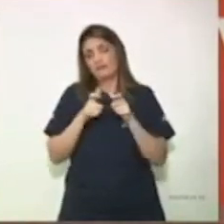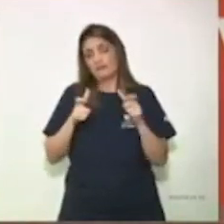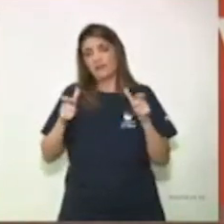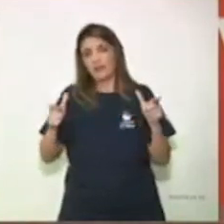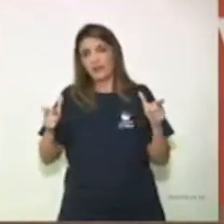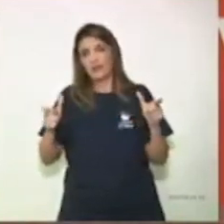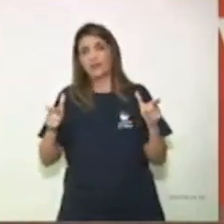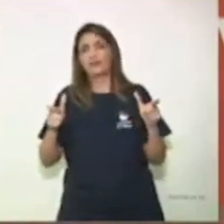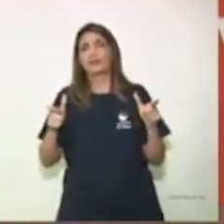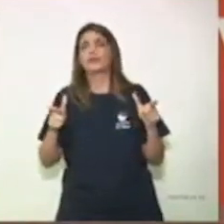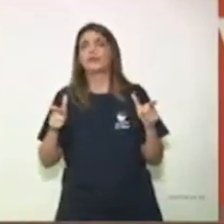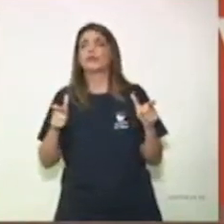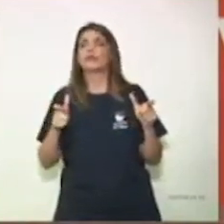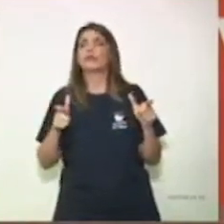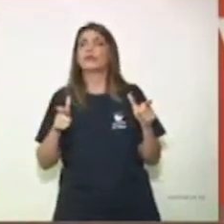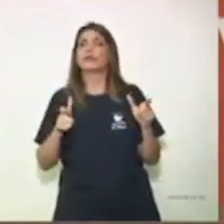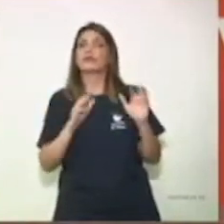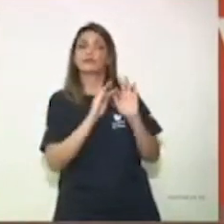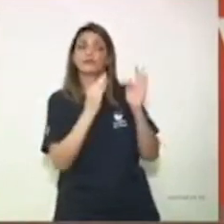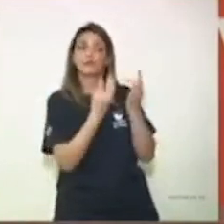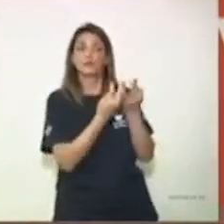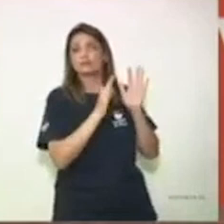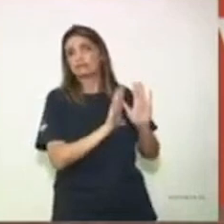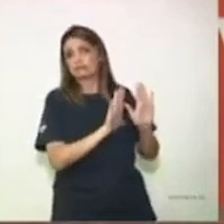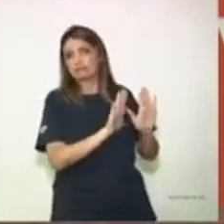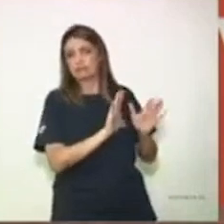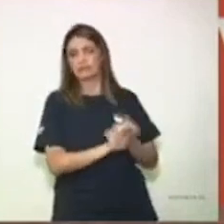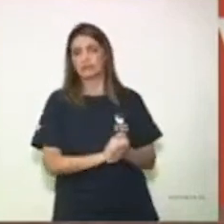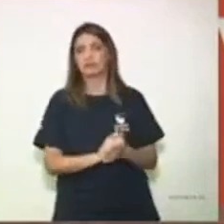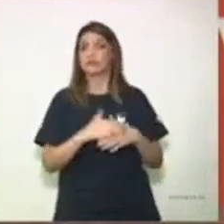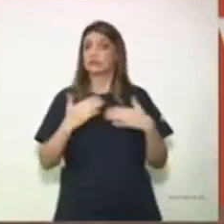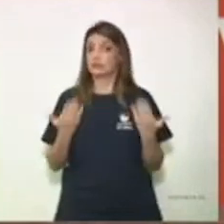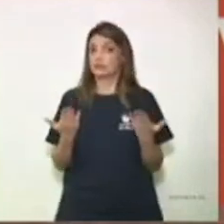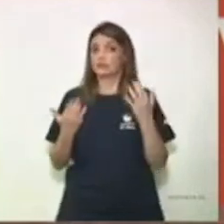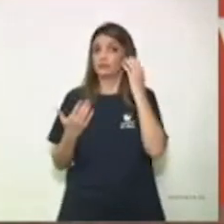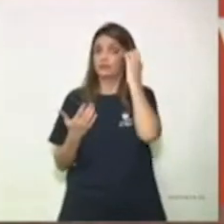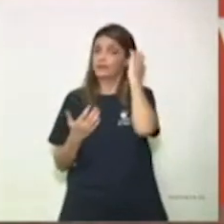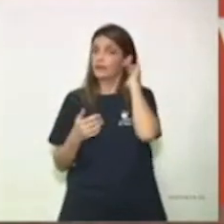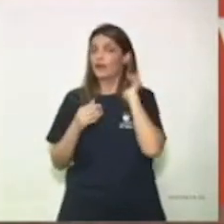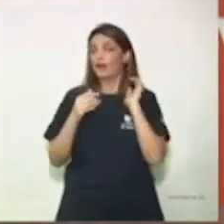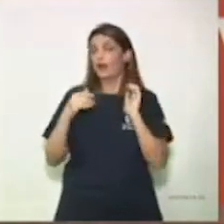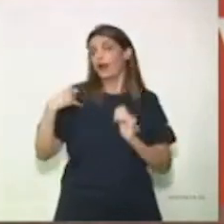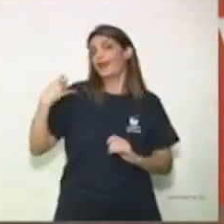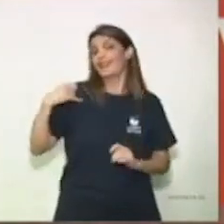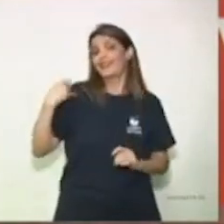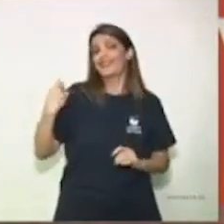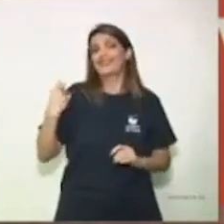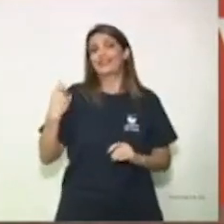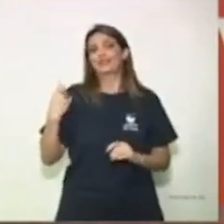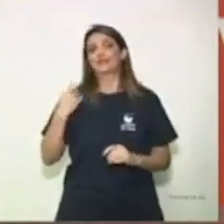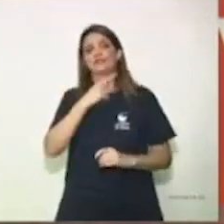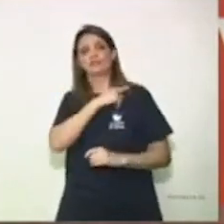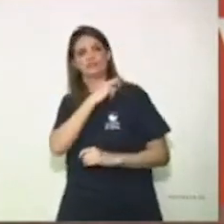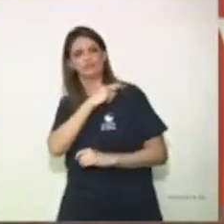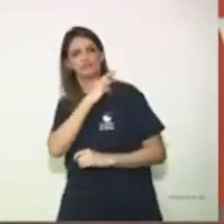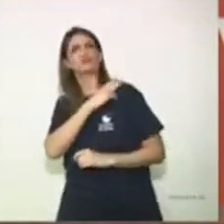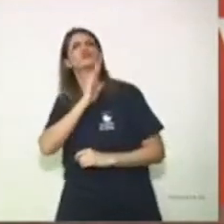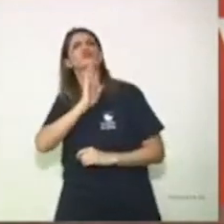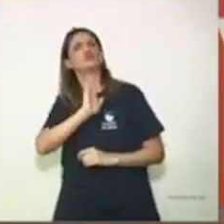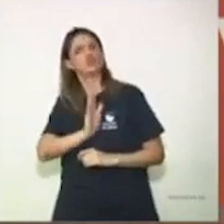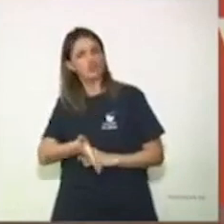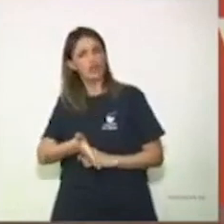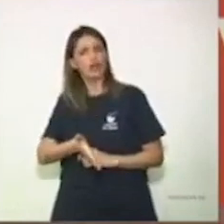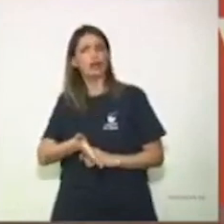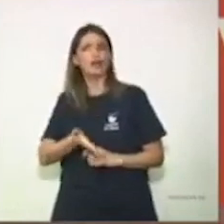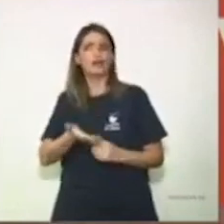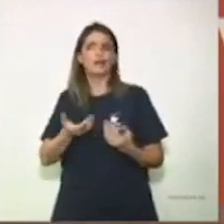mais permanente com os familiares é exatamente isso que a esta faixa de idade de Ensino Médio já